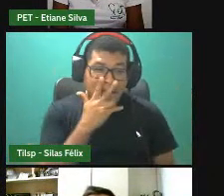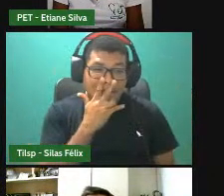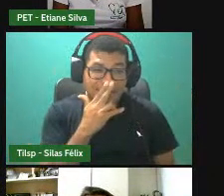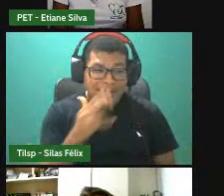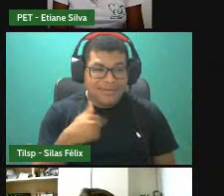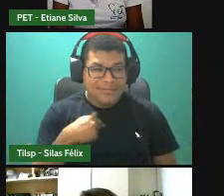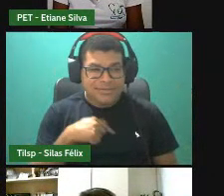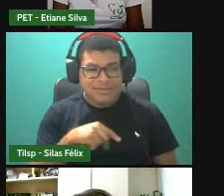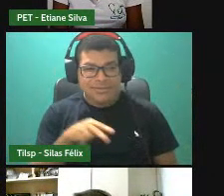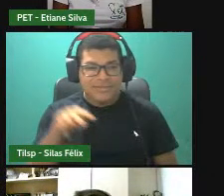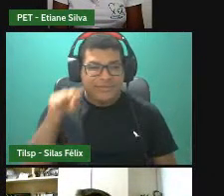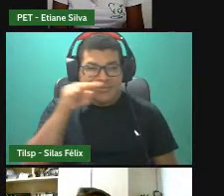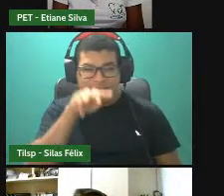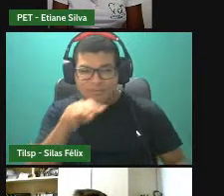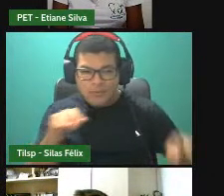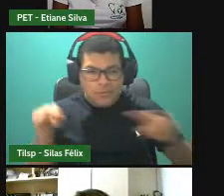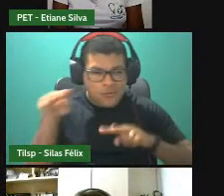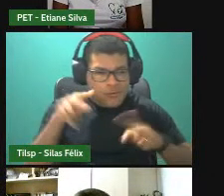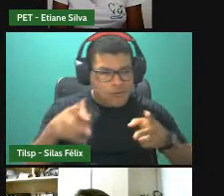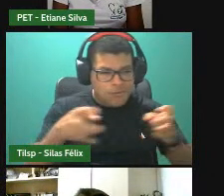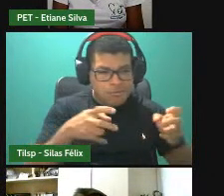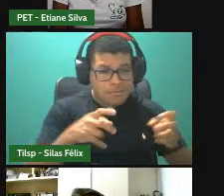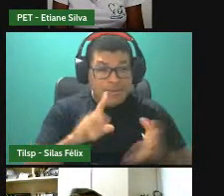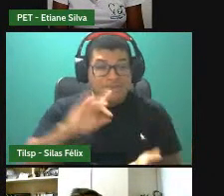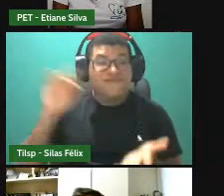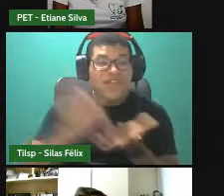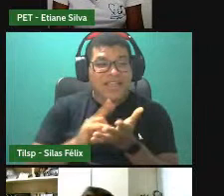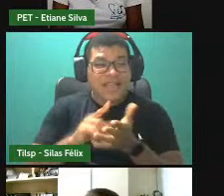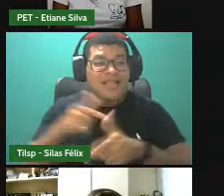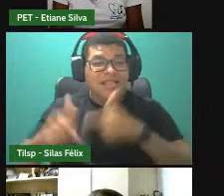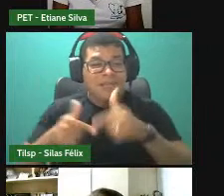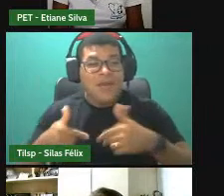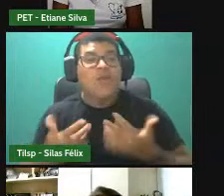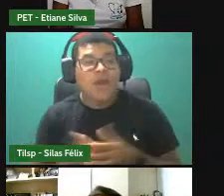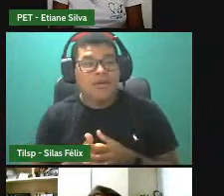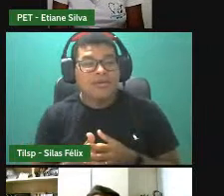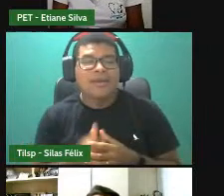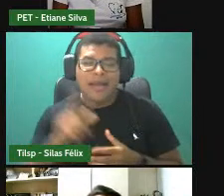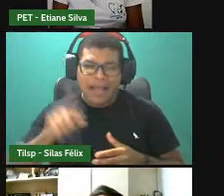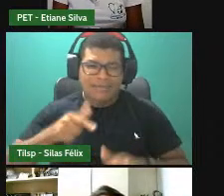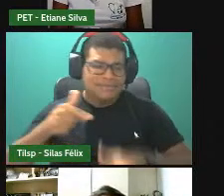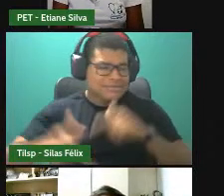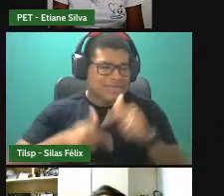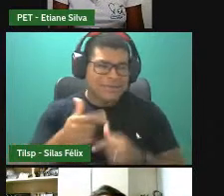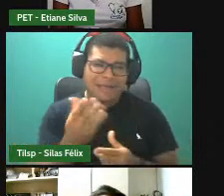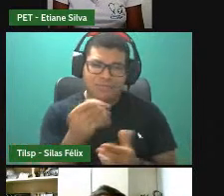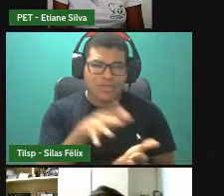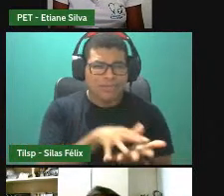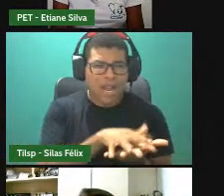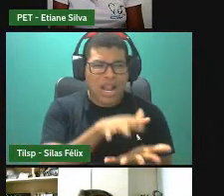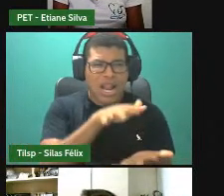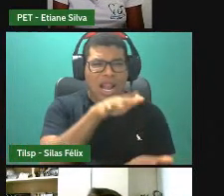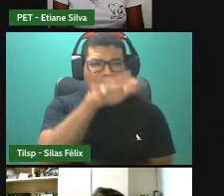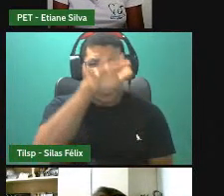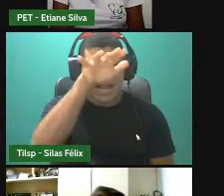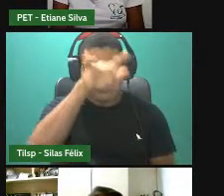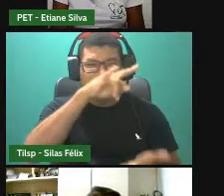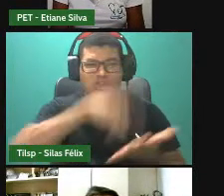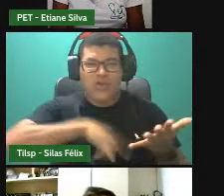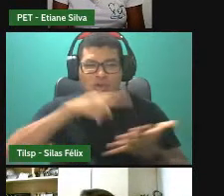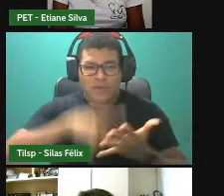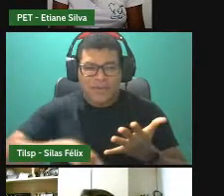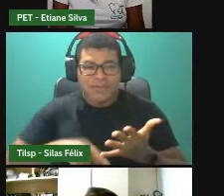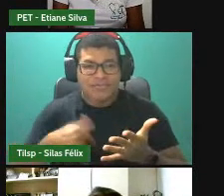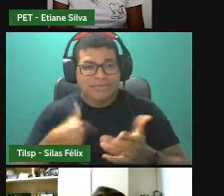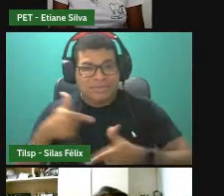gente faz? Muito trabalho, muito documento, muitas horas de atividade, mas que certamente traz uma satisfação